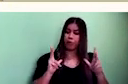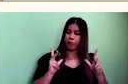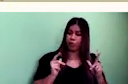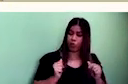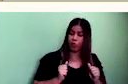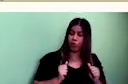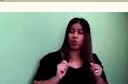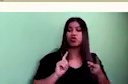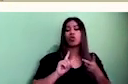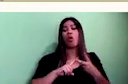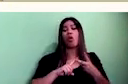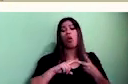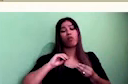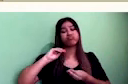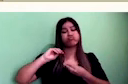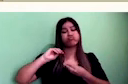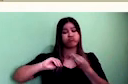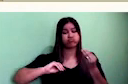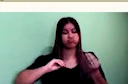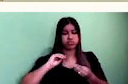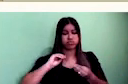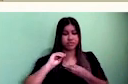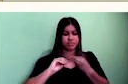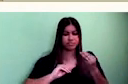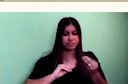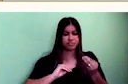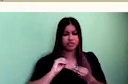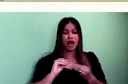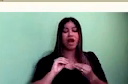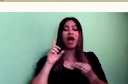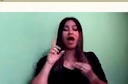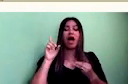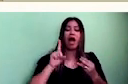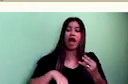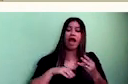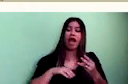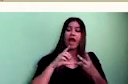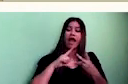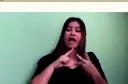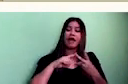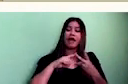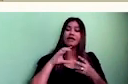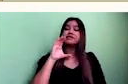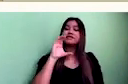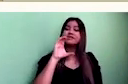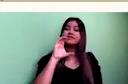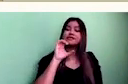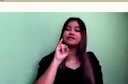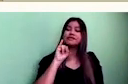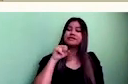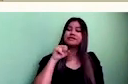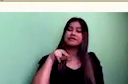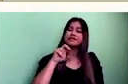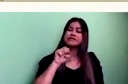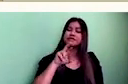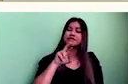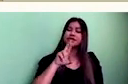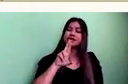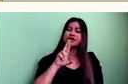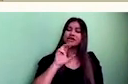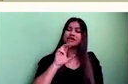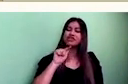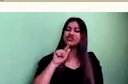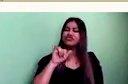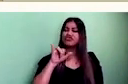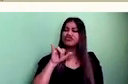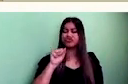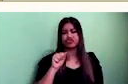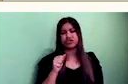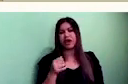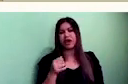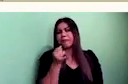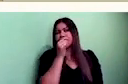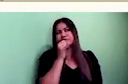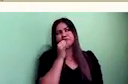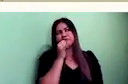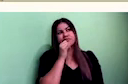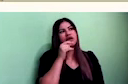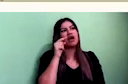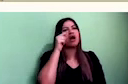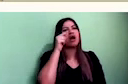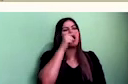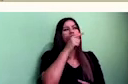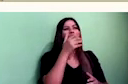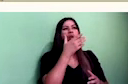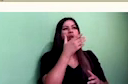pega, por exemplo, sinergias. Então, já o fabricante já mistura lá óleos que tem a ver, por exemplo, com TPM, com